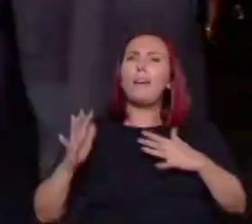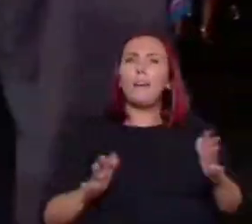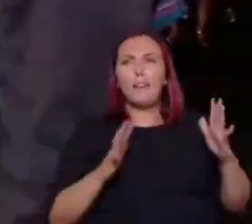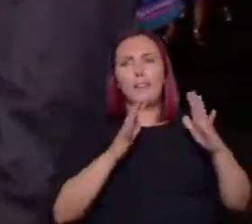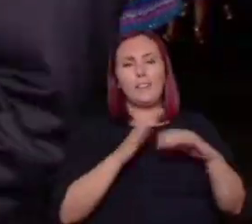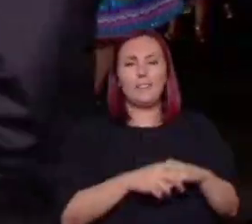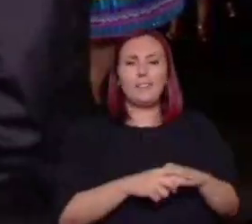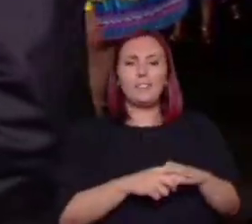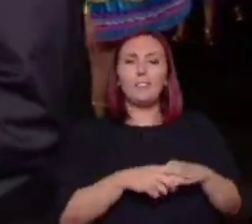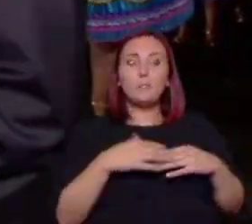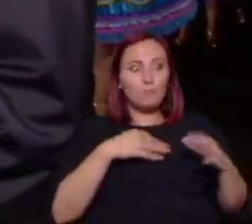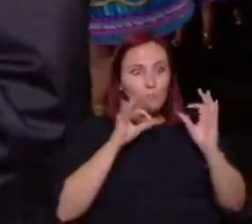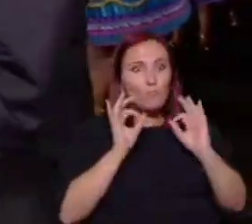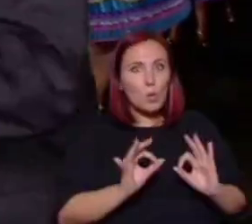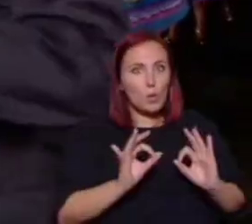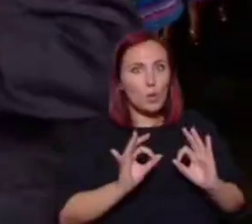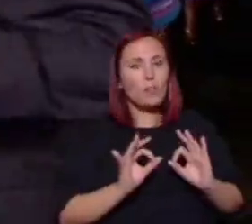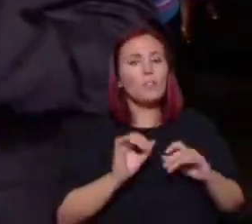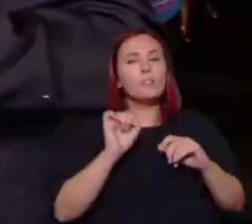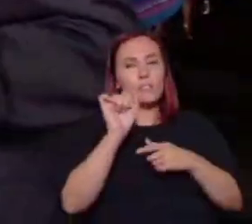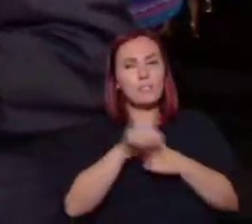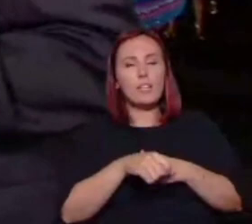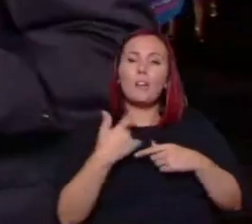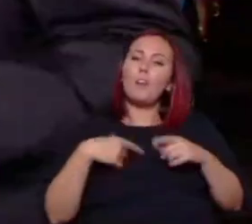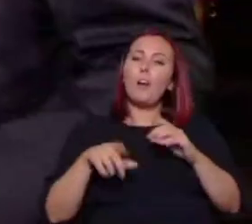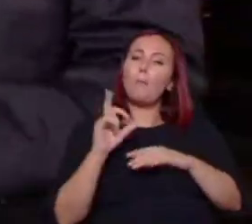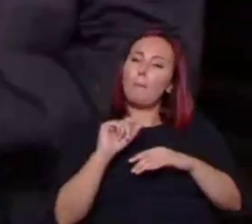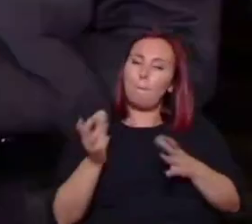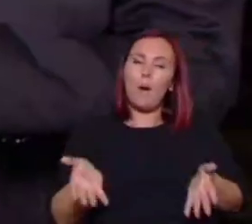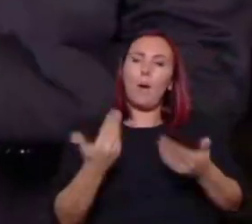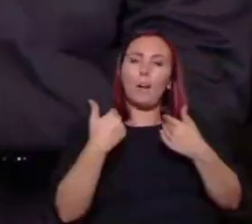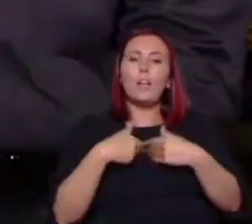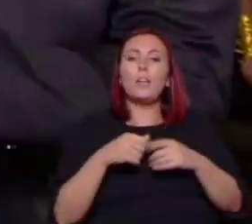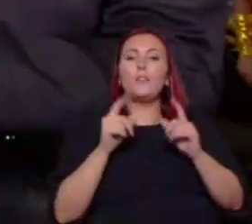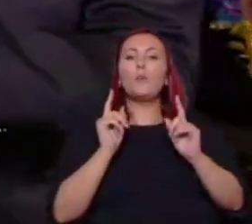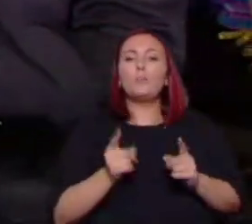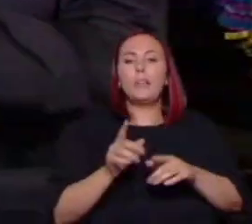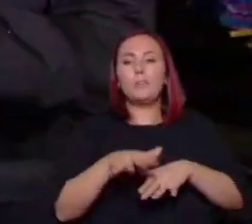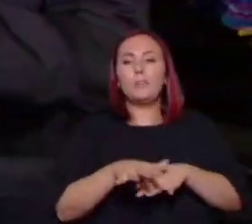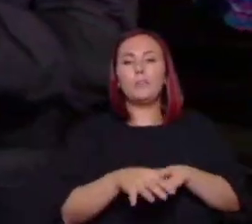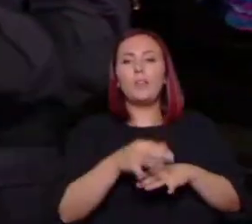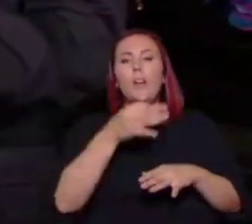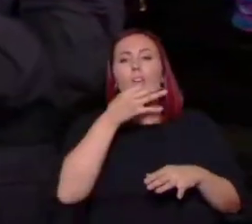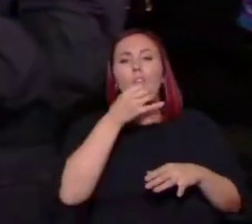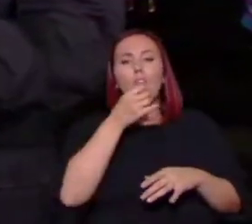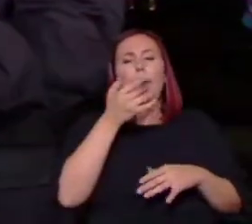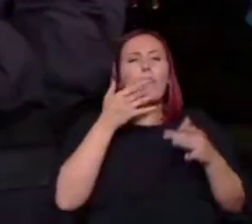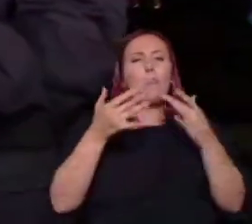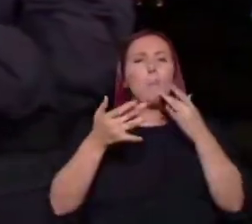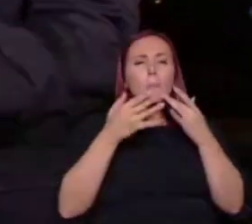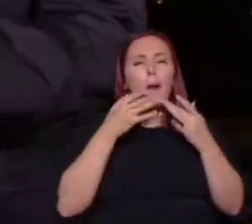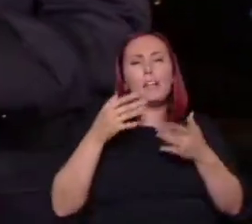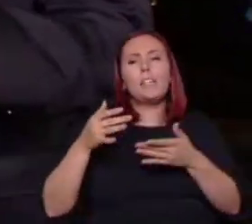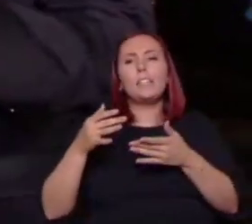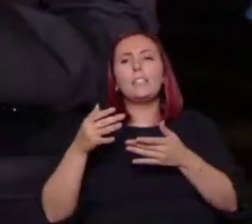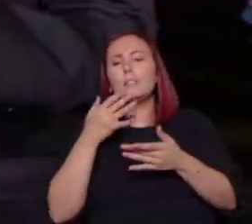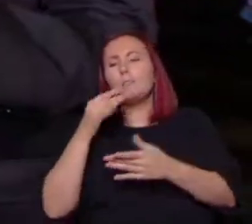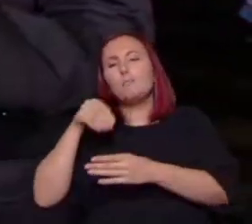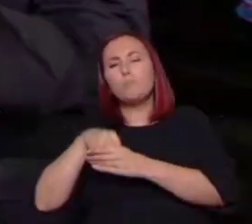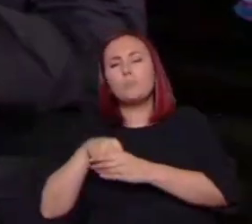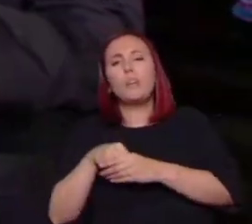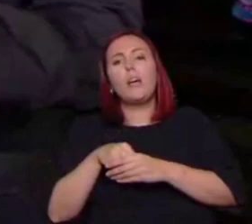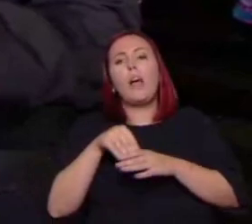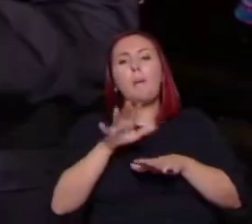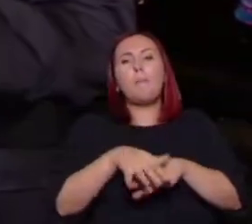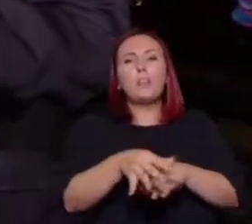Yeah! Muito bem, estão preparados? Preparadíssimo. Vamos embora, eu vou soltar a marcha com uma quadra. Fala do Parque de Revista, este ano a marcha da